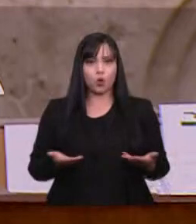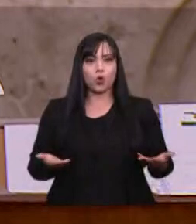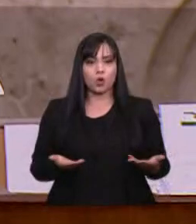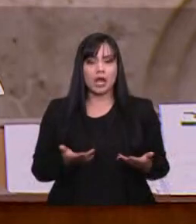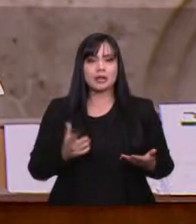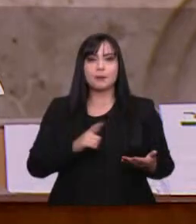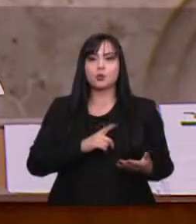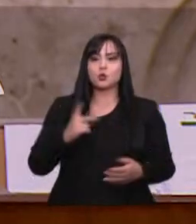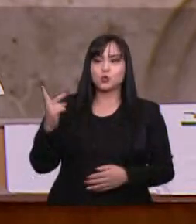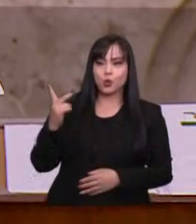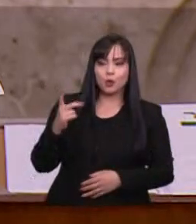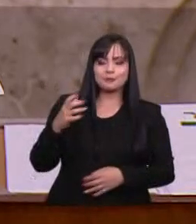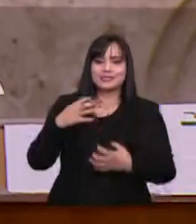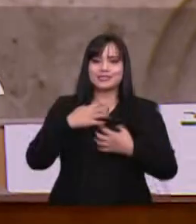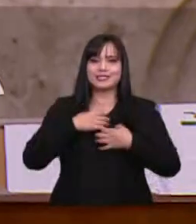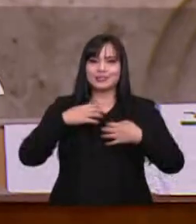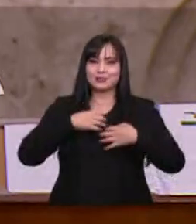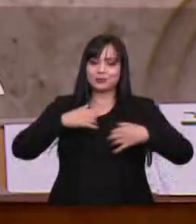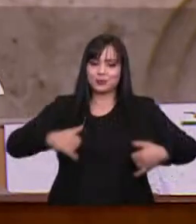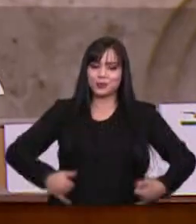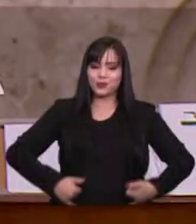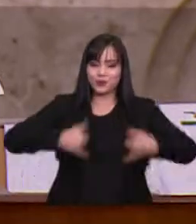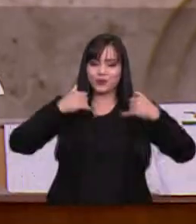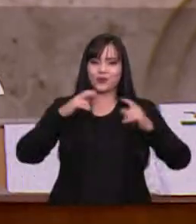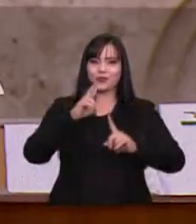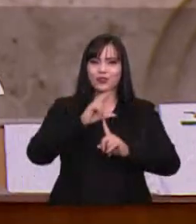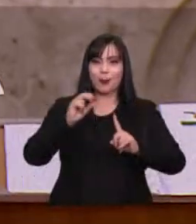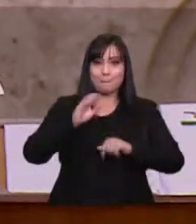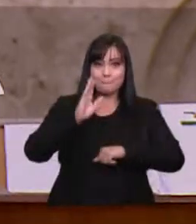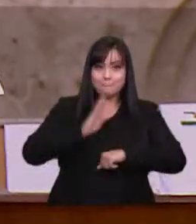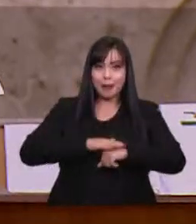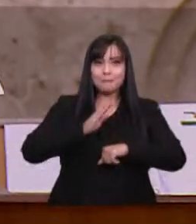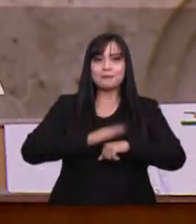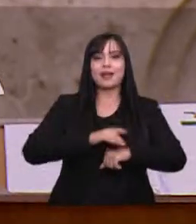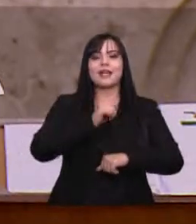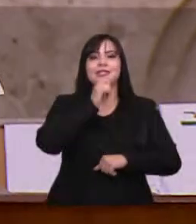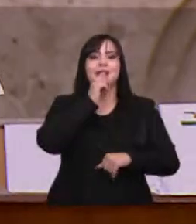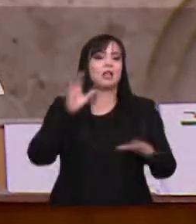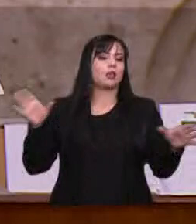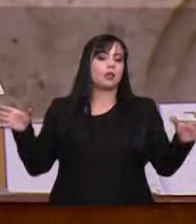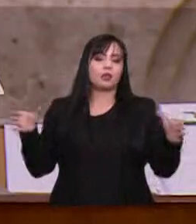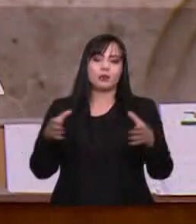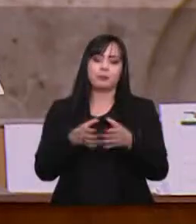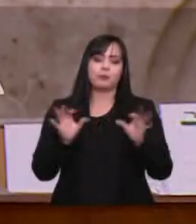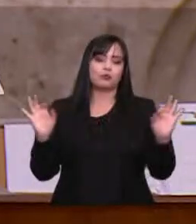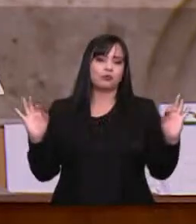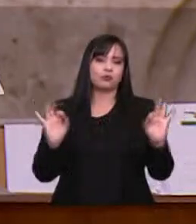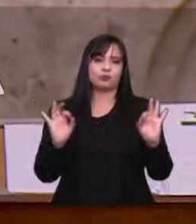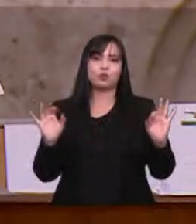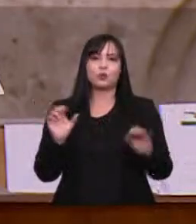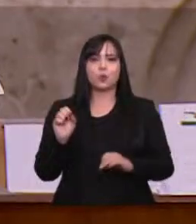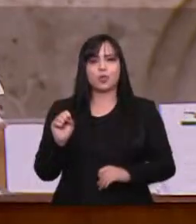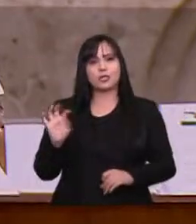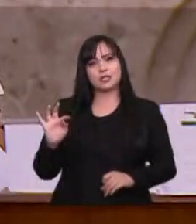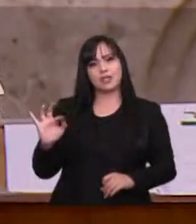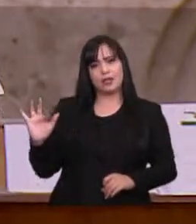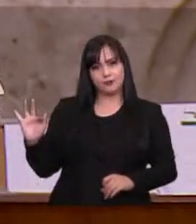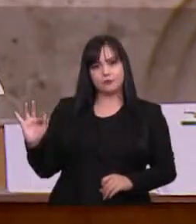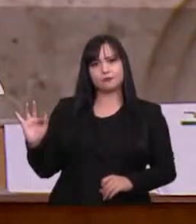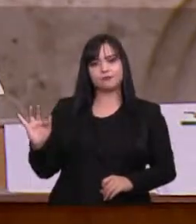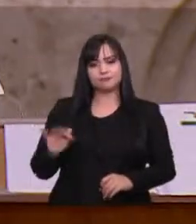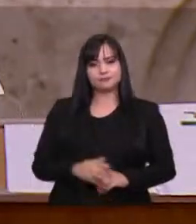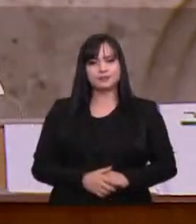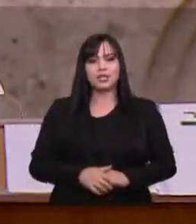com os dois e eu sou muito orgulhosa da Vitória e mais orgulhosa ainda da equipe fantástica do Supremo Tribunal Federal